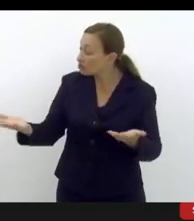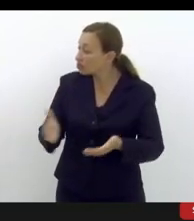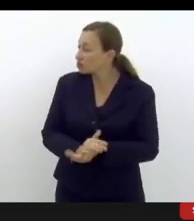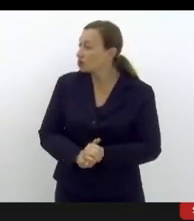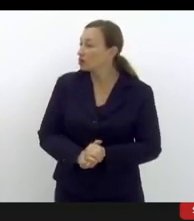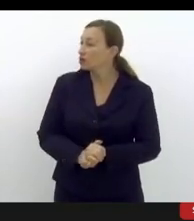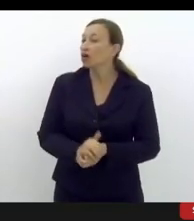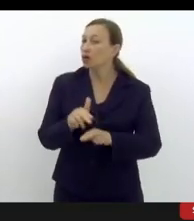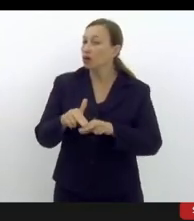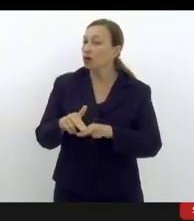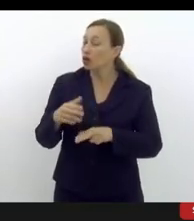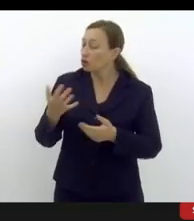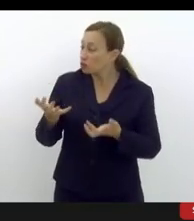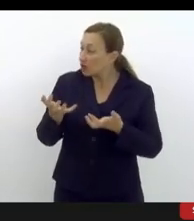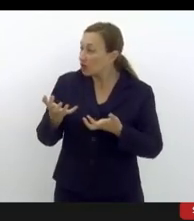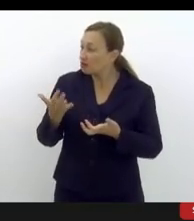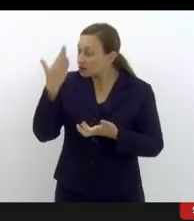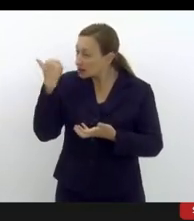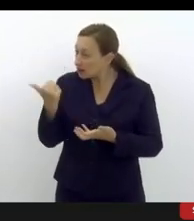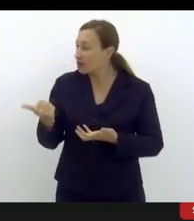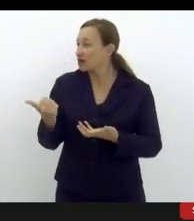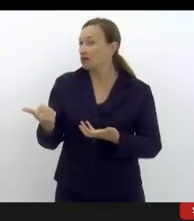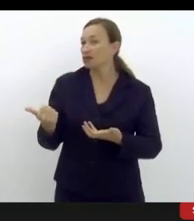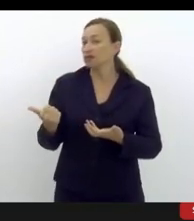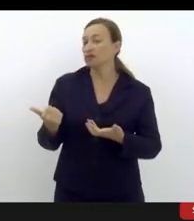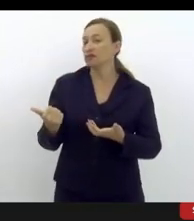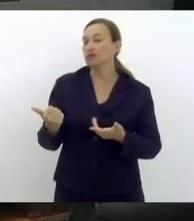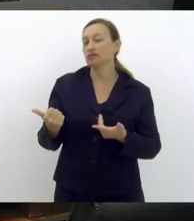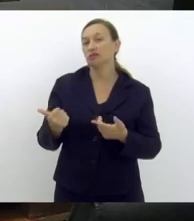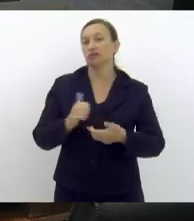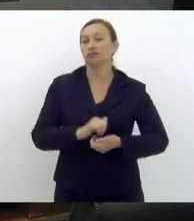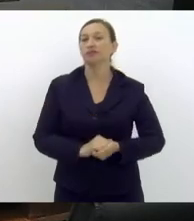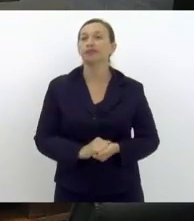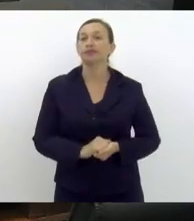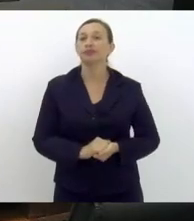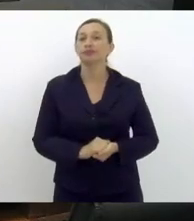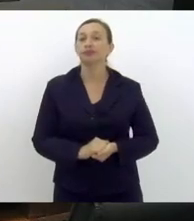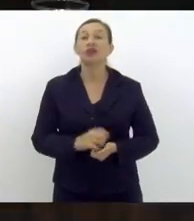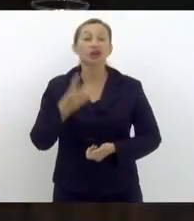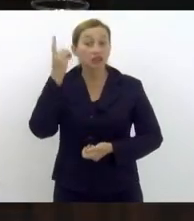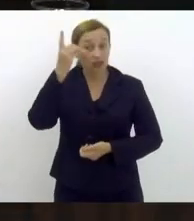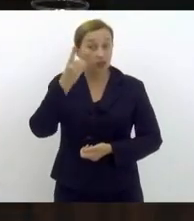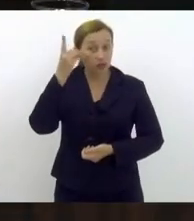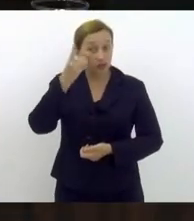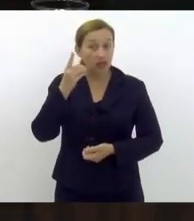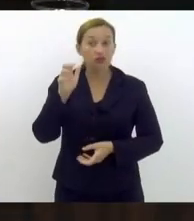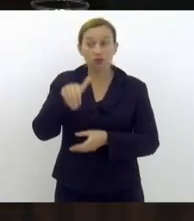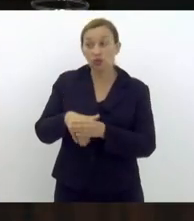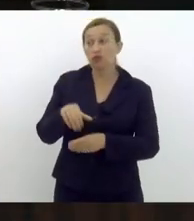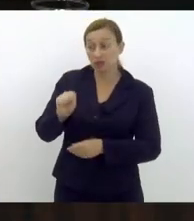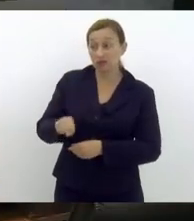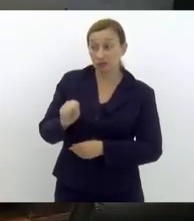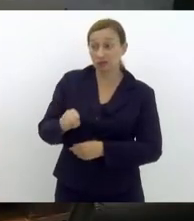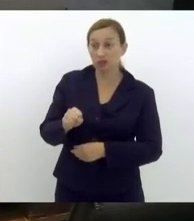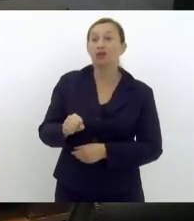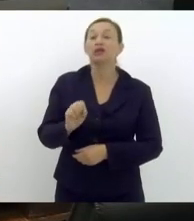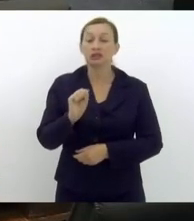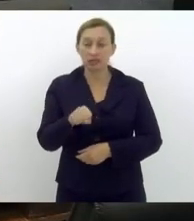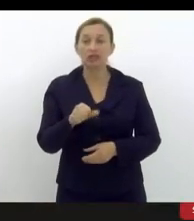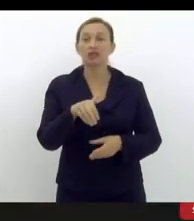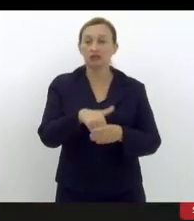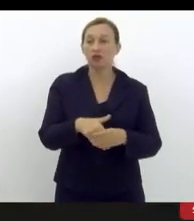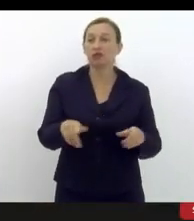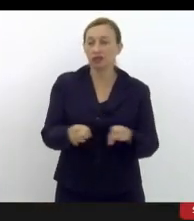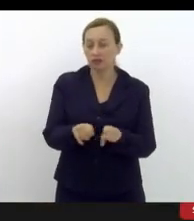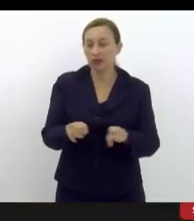isso que eu estou tentando. No, a remota também é votou. Deputado, ele votou sim, deputado. Então eu voto sim